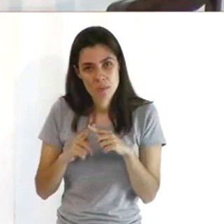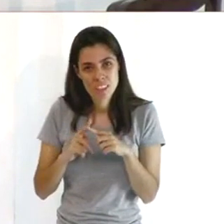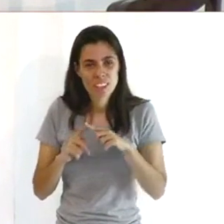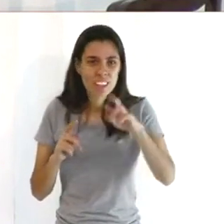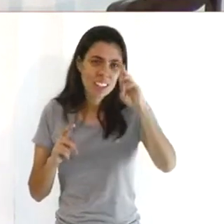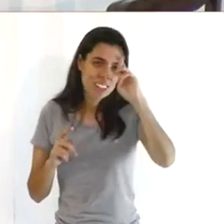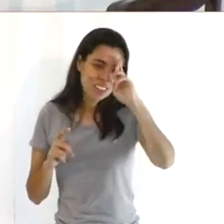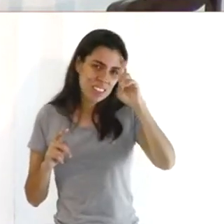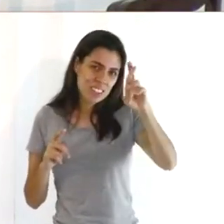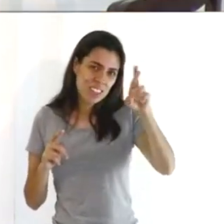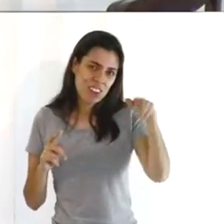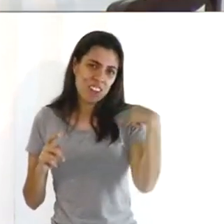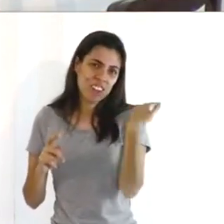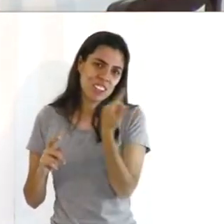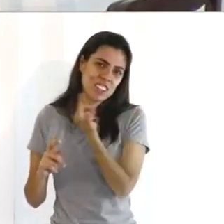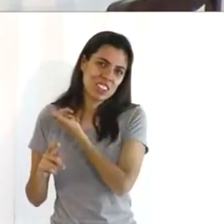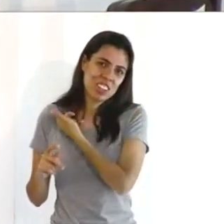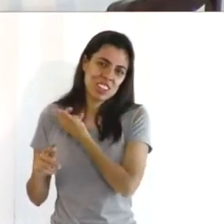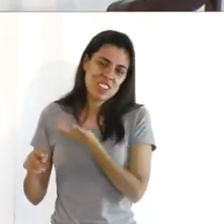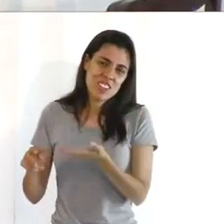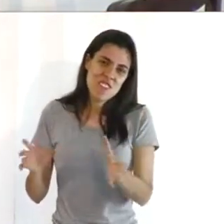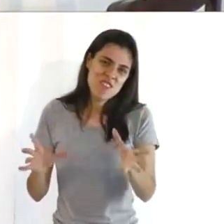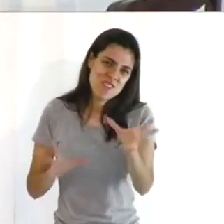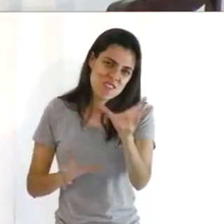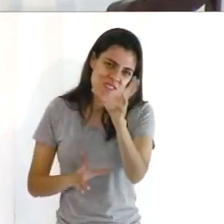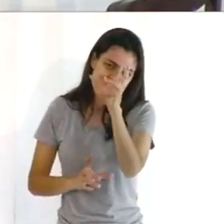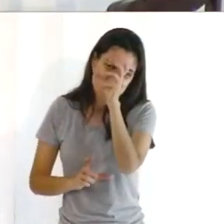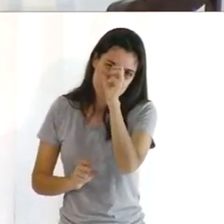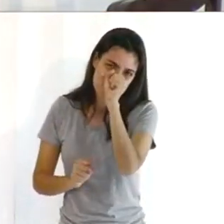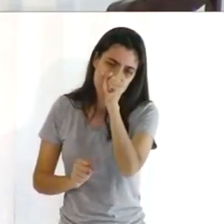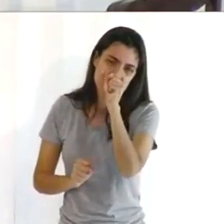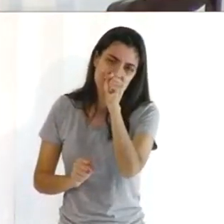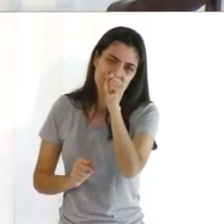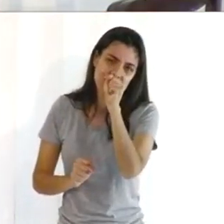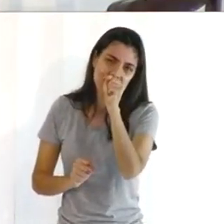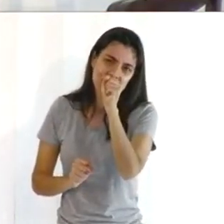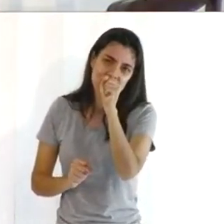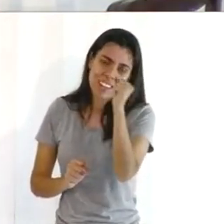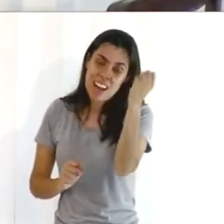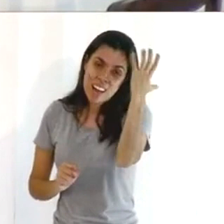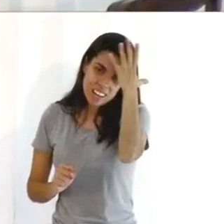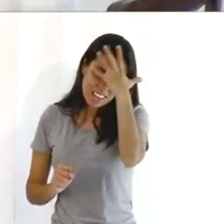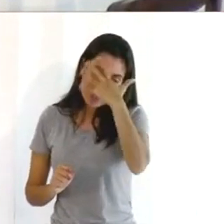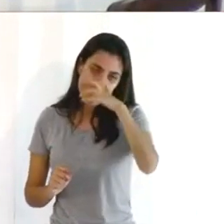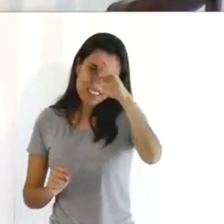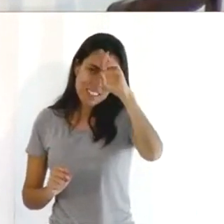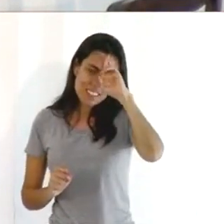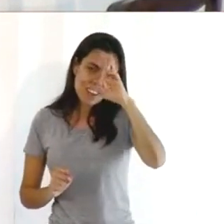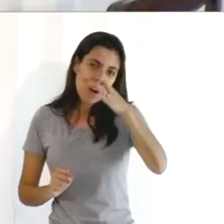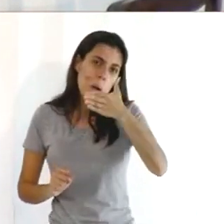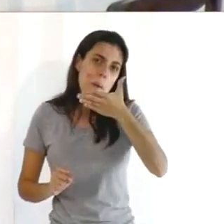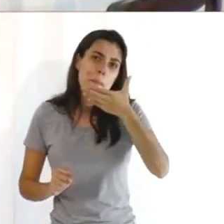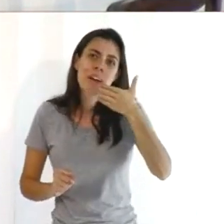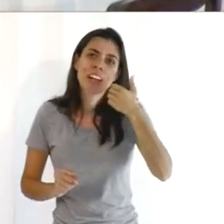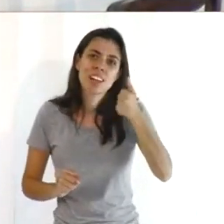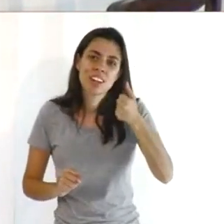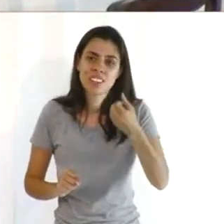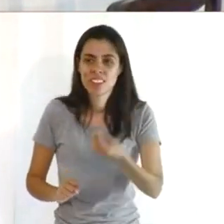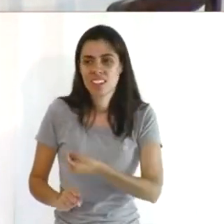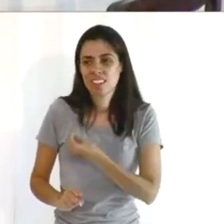vida fortalecida, amparada, a sua graça, que é melhor do que a vida, nos basta e nos sustenta.